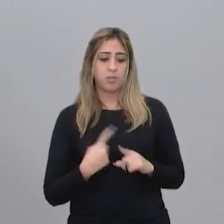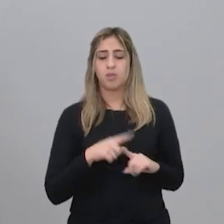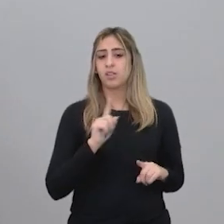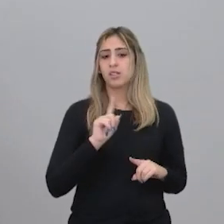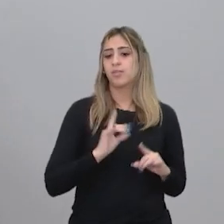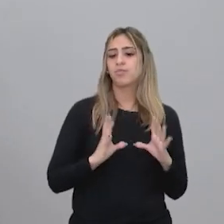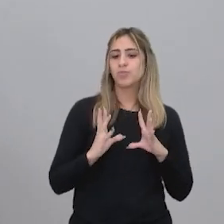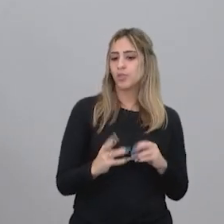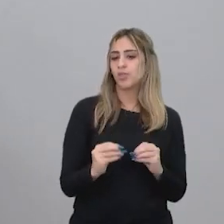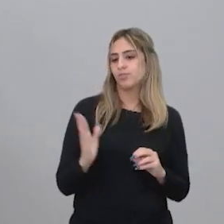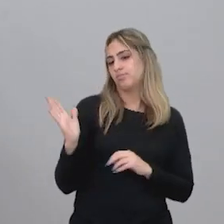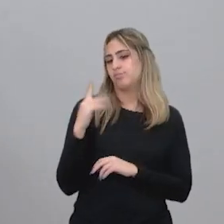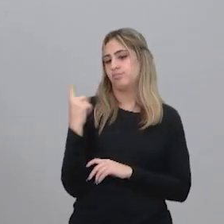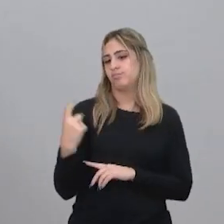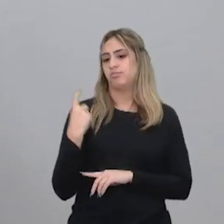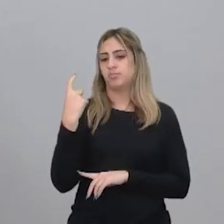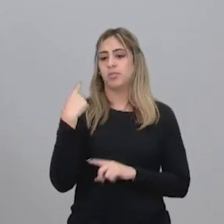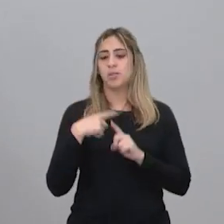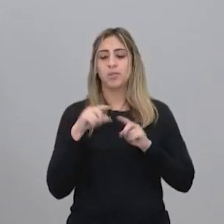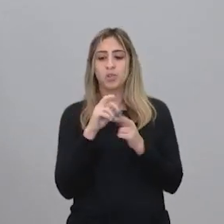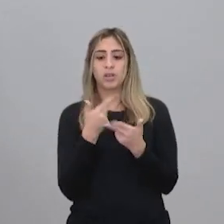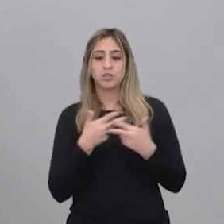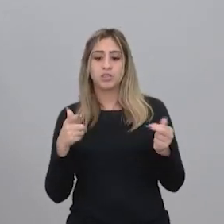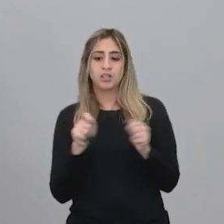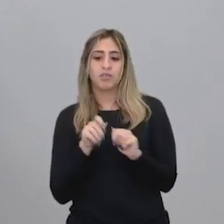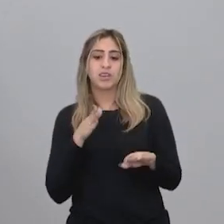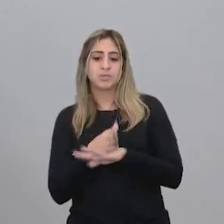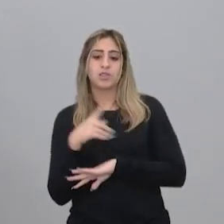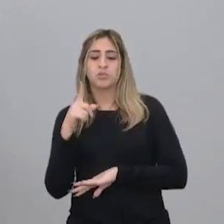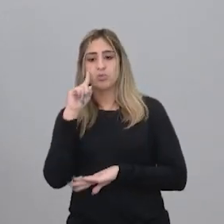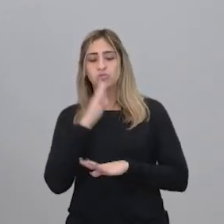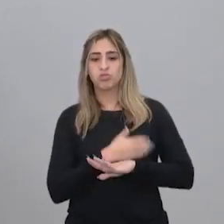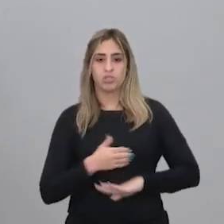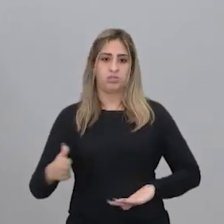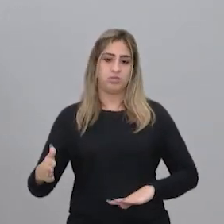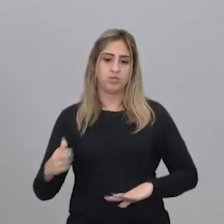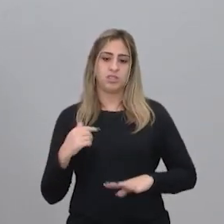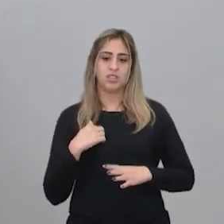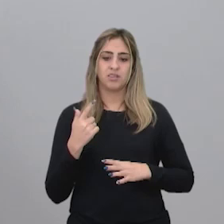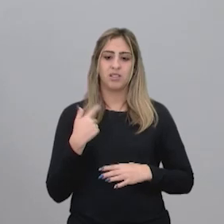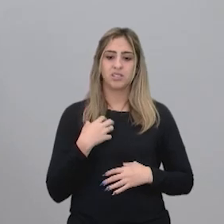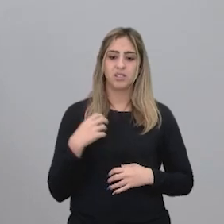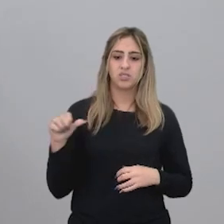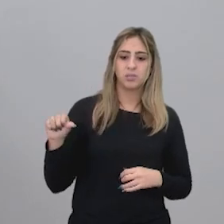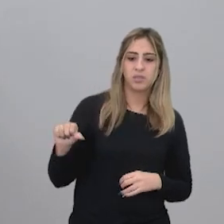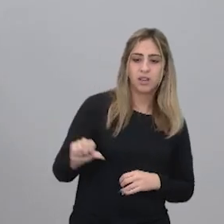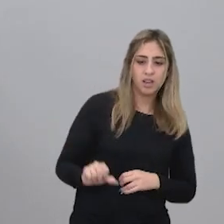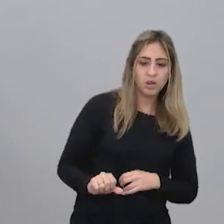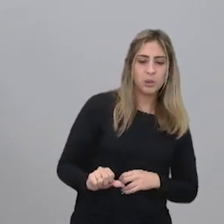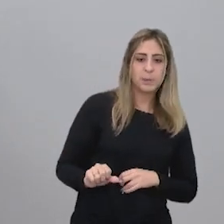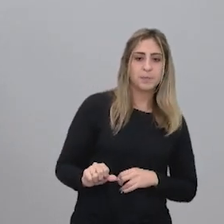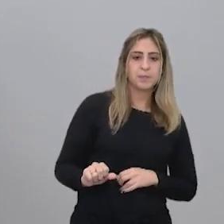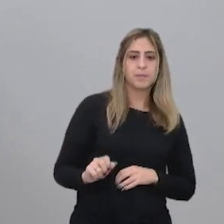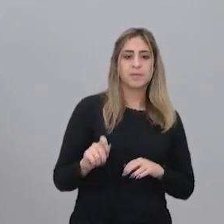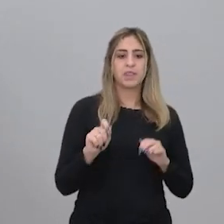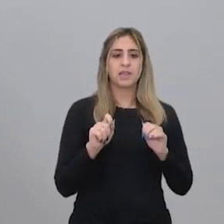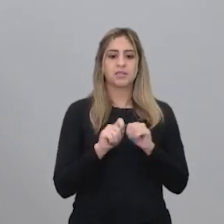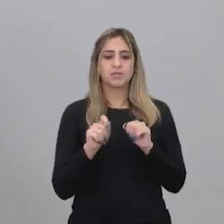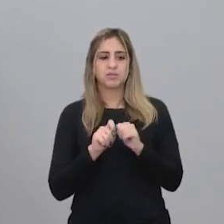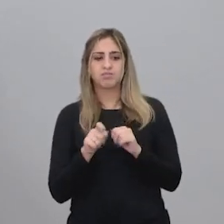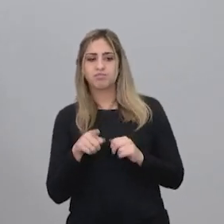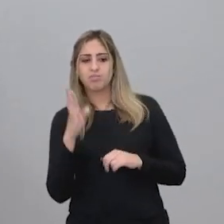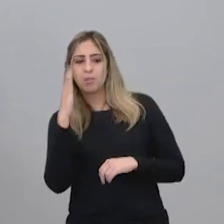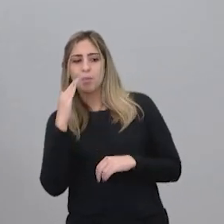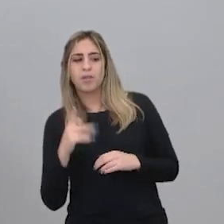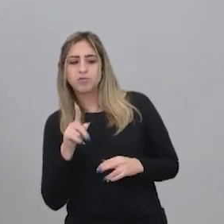mal de altitude. Tem muitas coisas que faz parte do seu cotidiano. Será que você não está em exaustão? Né? Se você não fez nenhuma trilha no Brasil,